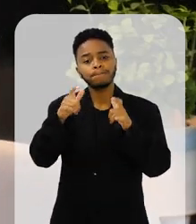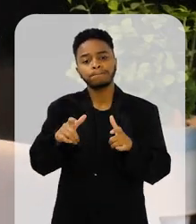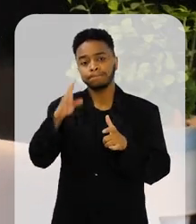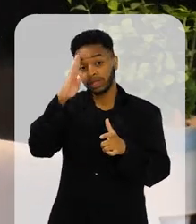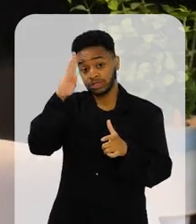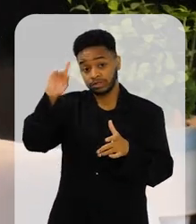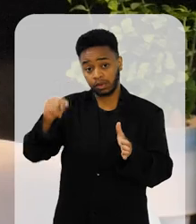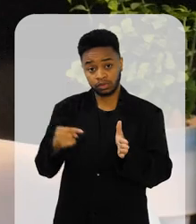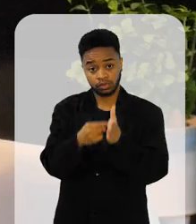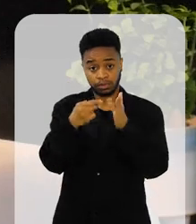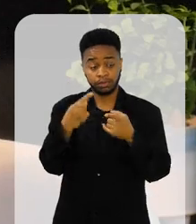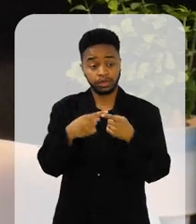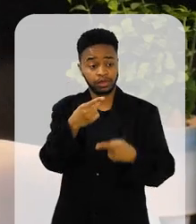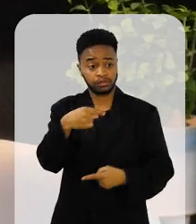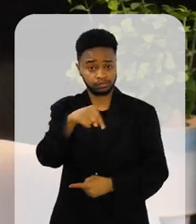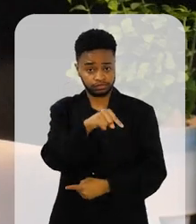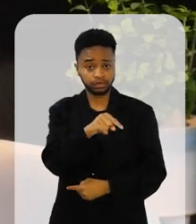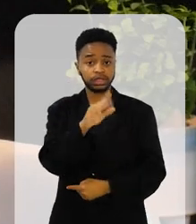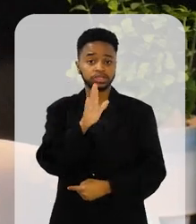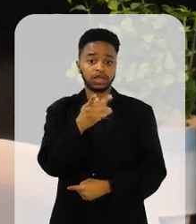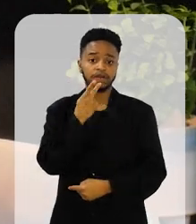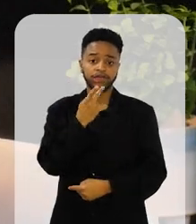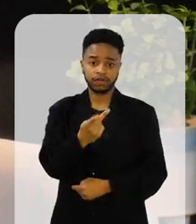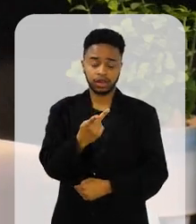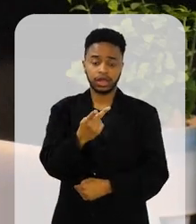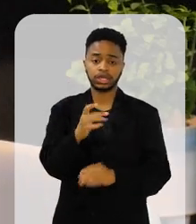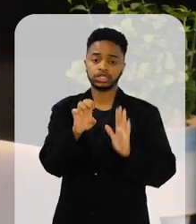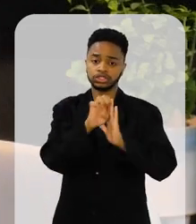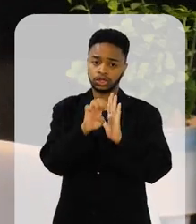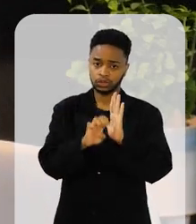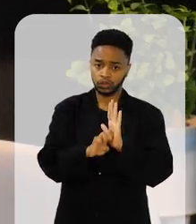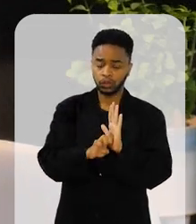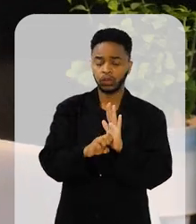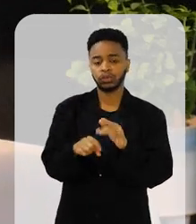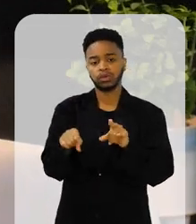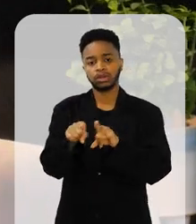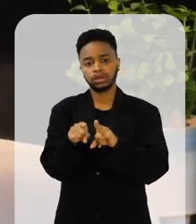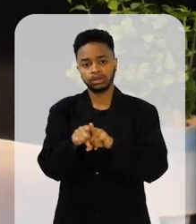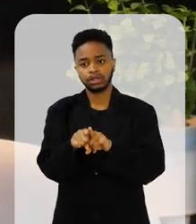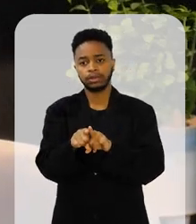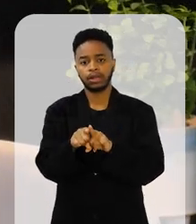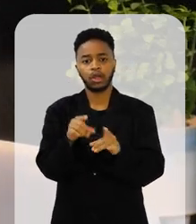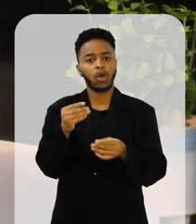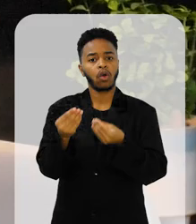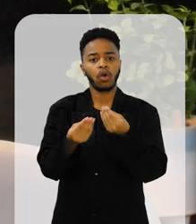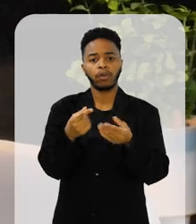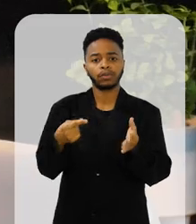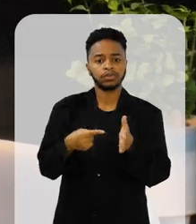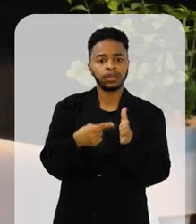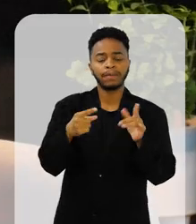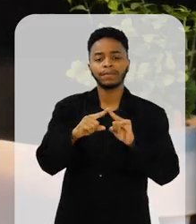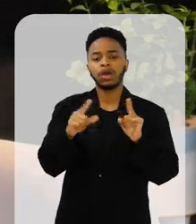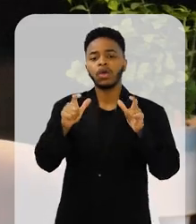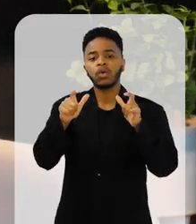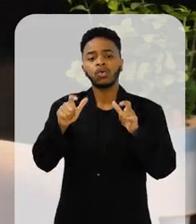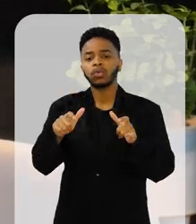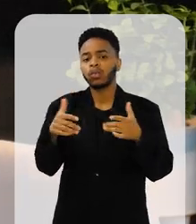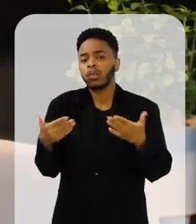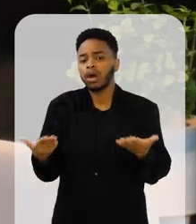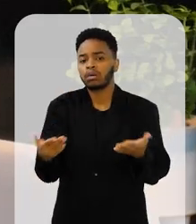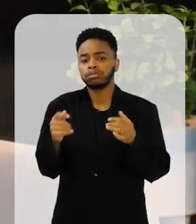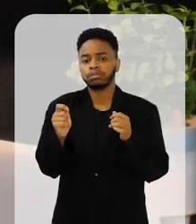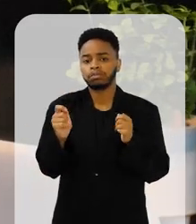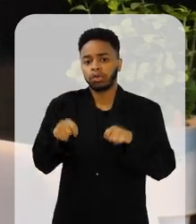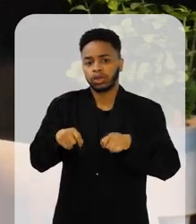canais? As senhoras brilhantemente citaram o Estatuto, onde denunciar. Quais os canais